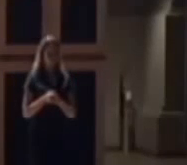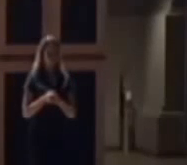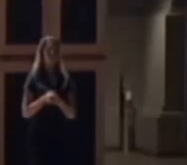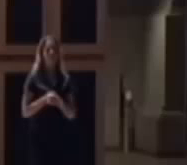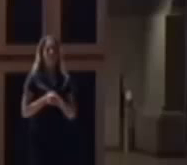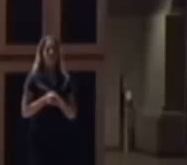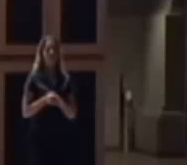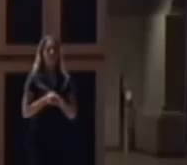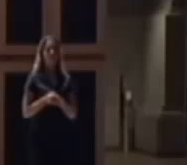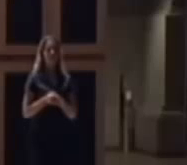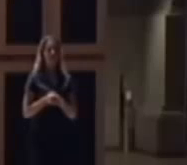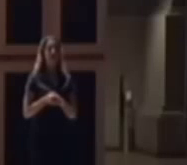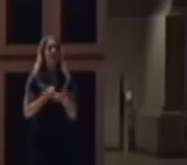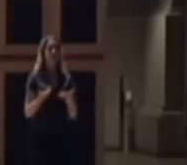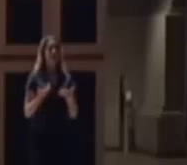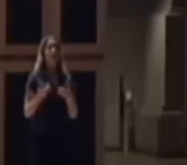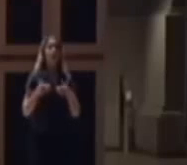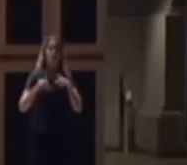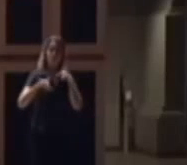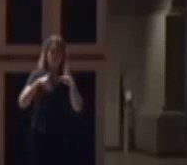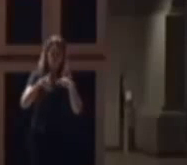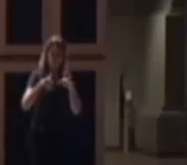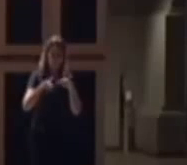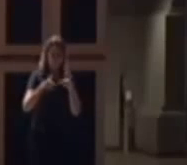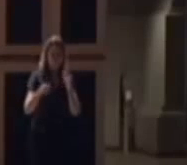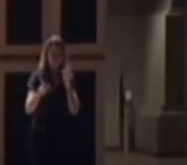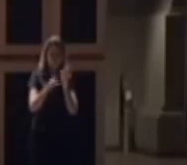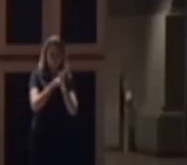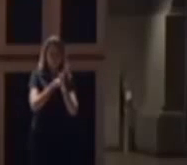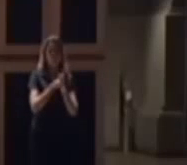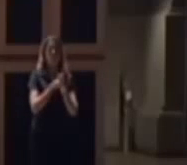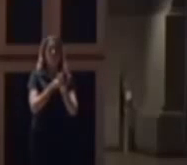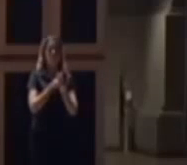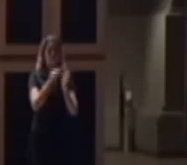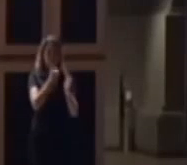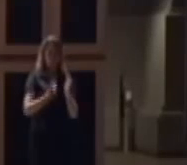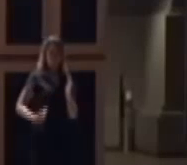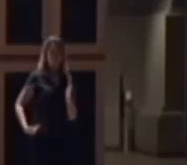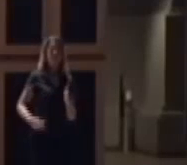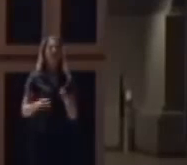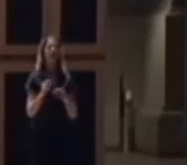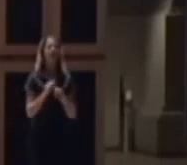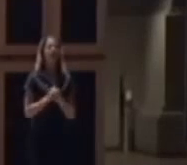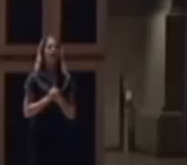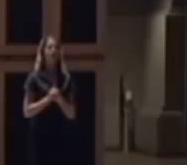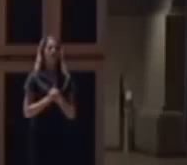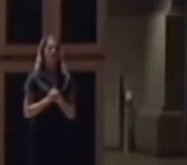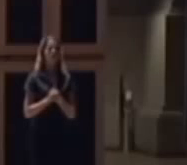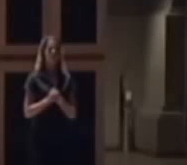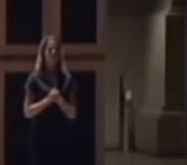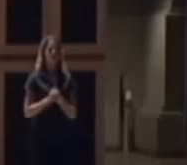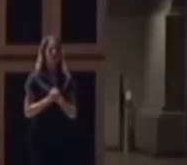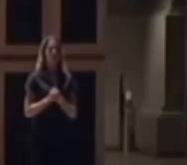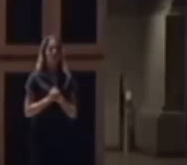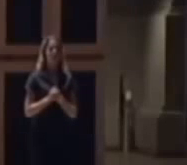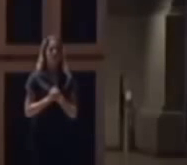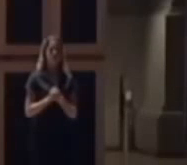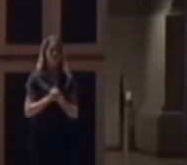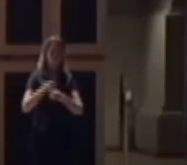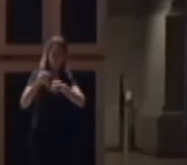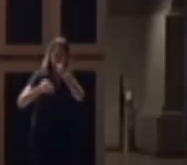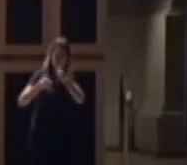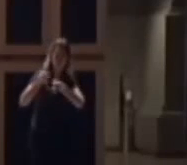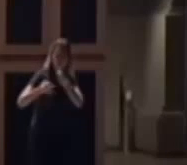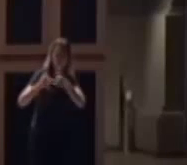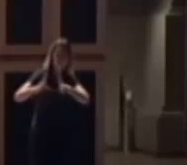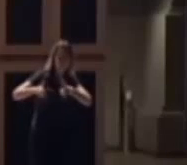a institucionalização dessa ação governamental, criar realmente marcos legais e sustentação jurídica mais